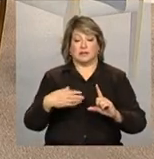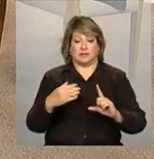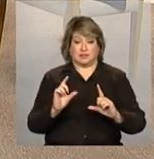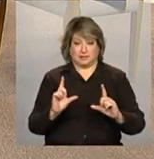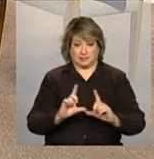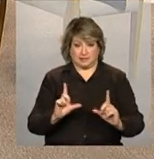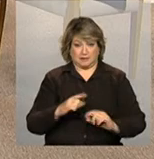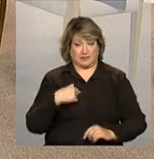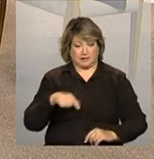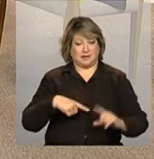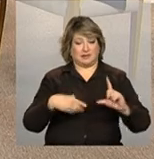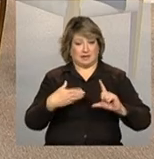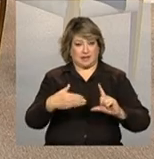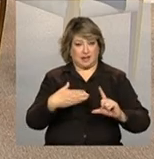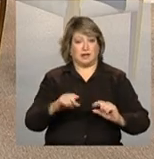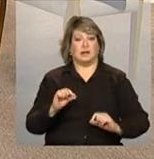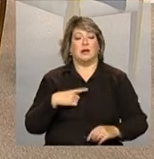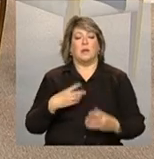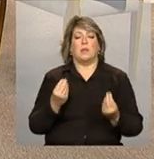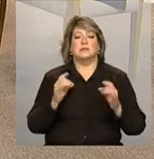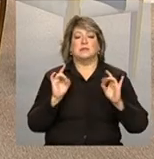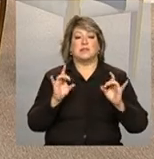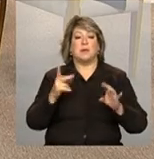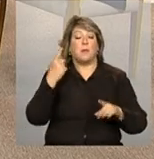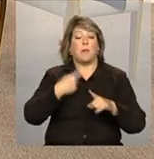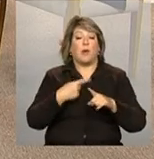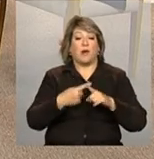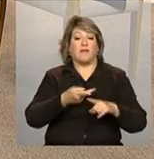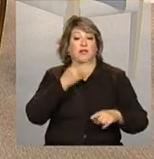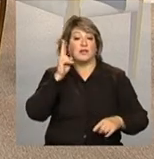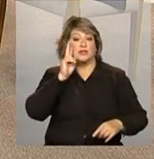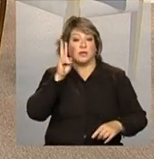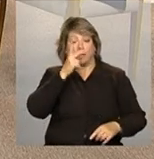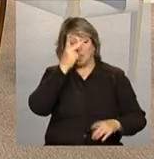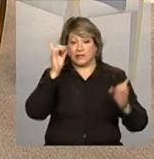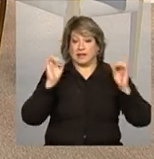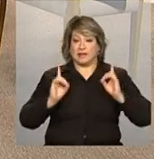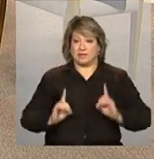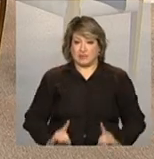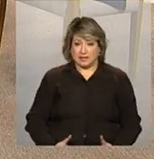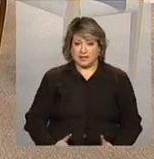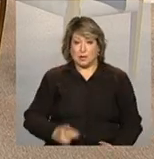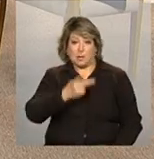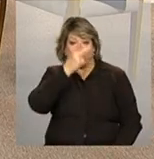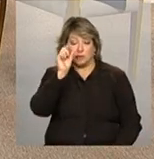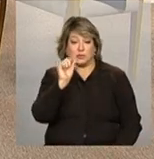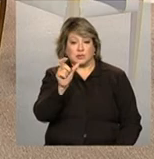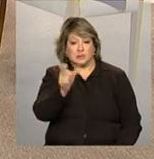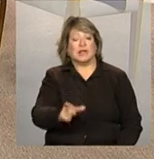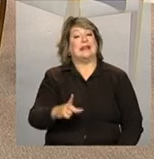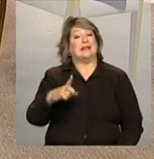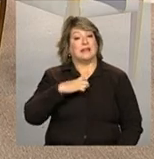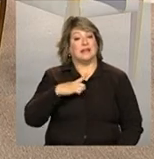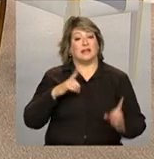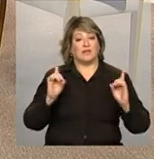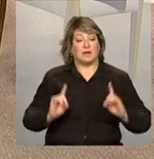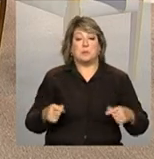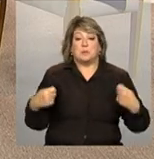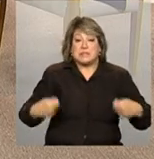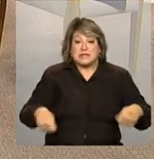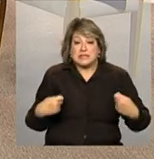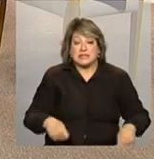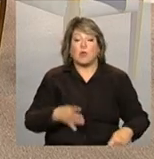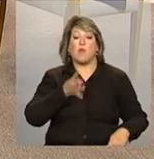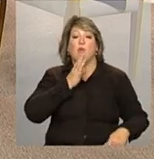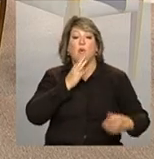falar principalmente para pessoas que têm deficiência, né? Para pessoas com deficiência que precisam acessar